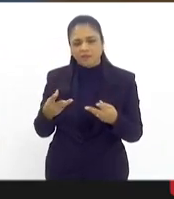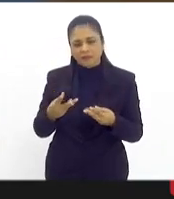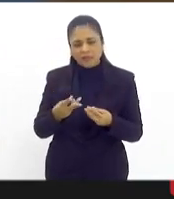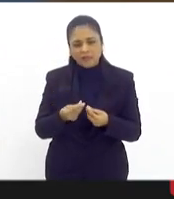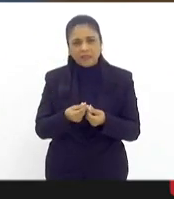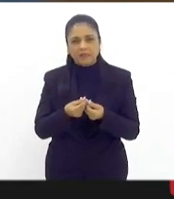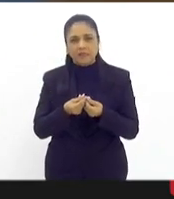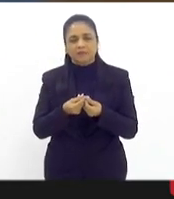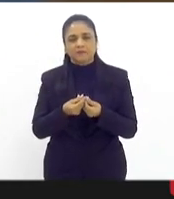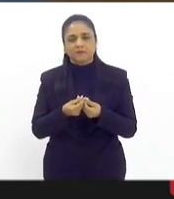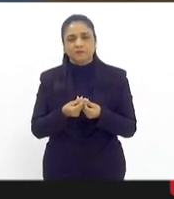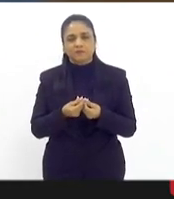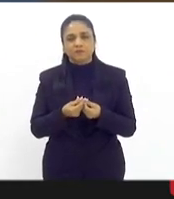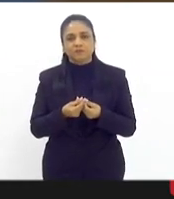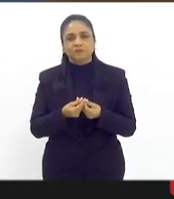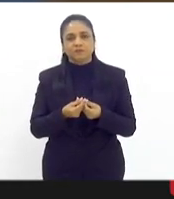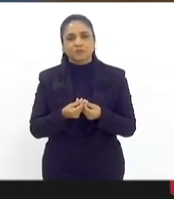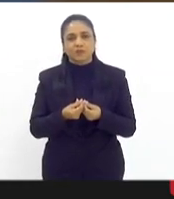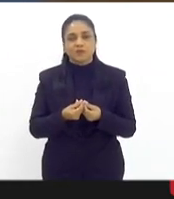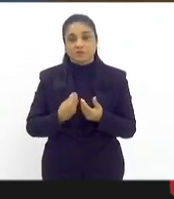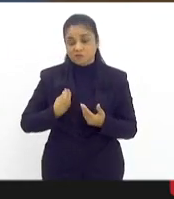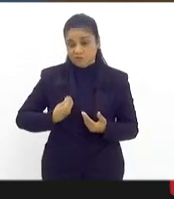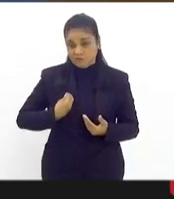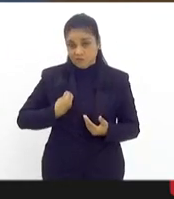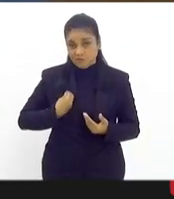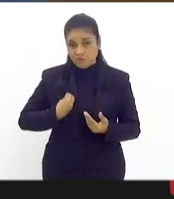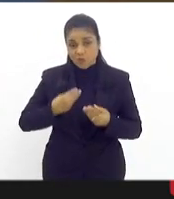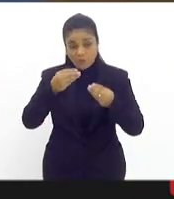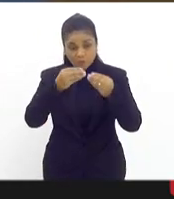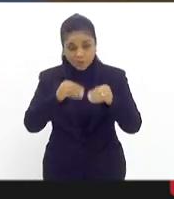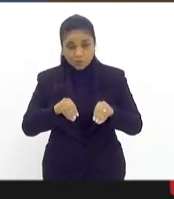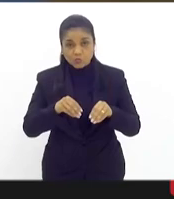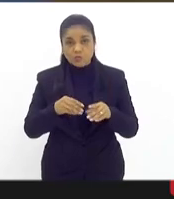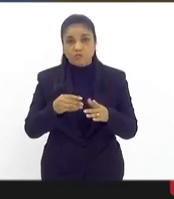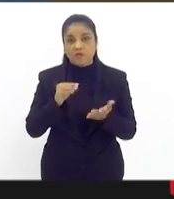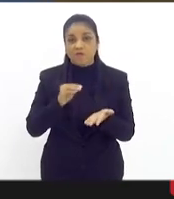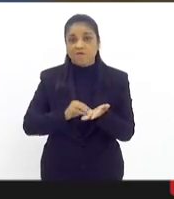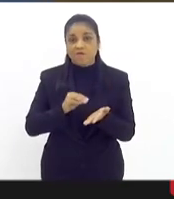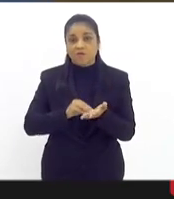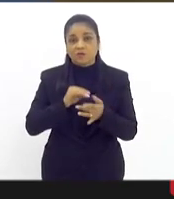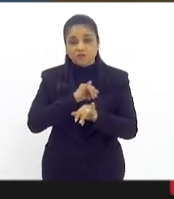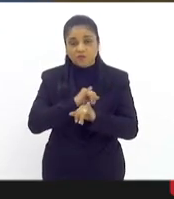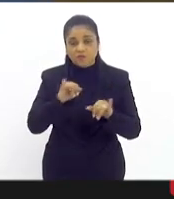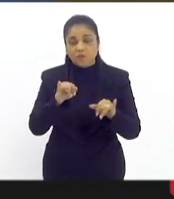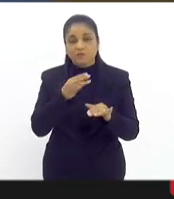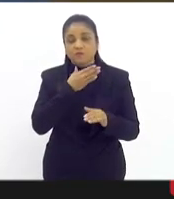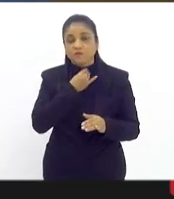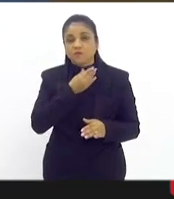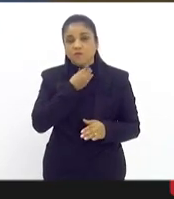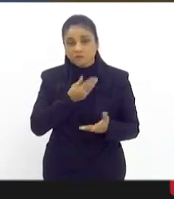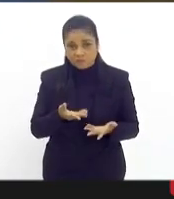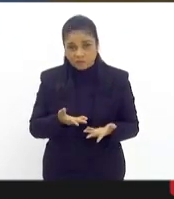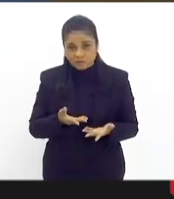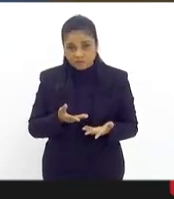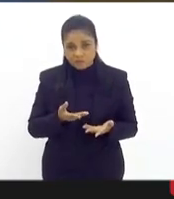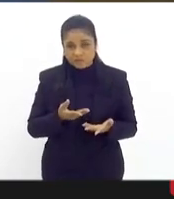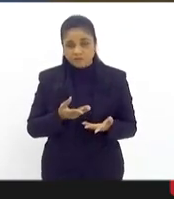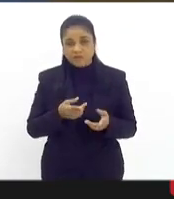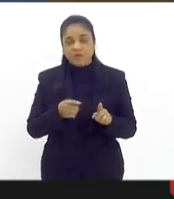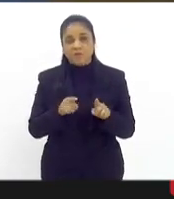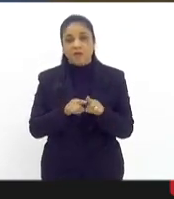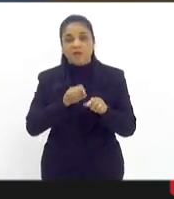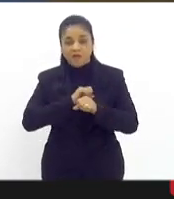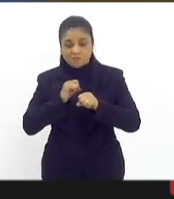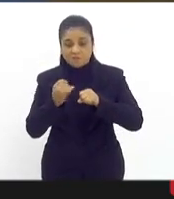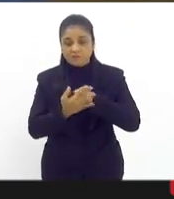delicado, sensível, que nós vivemos as consequências da desinformação. Desinformação mata, matou na pandemia. Desinformação